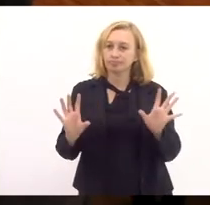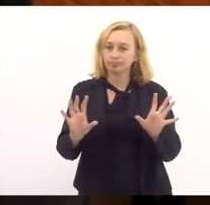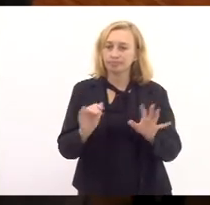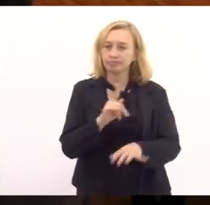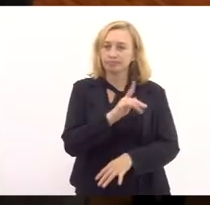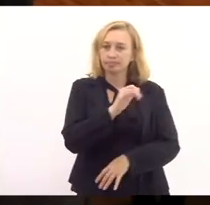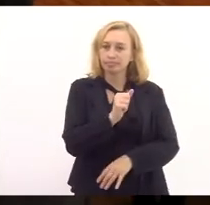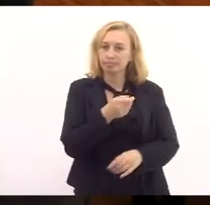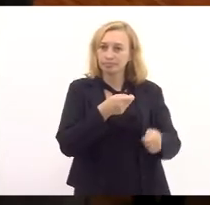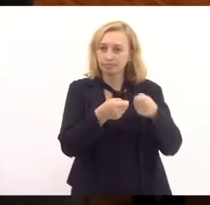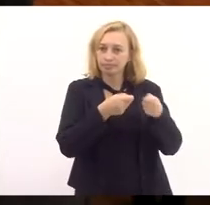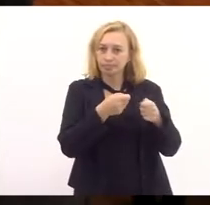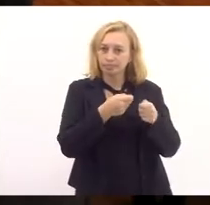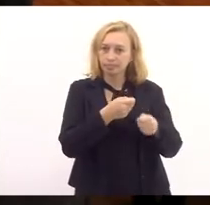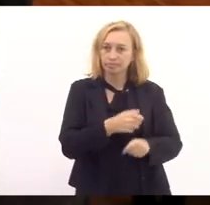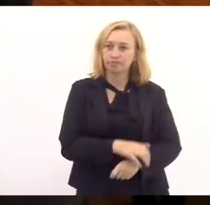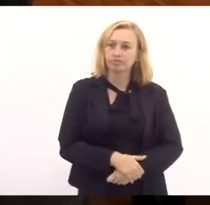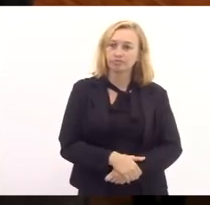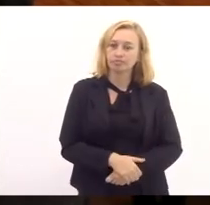agências reguladoras